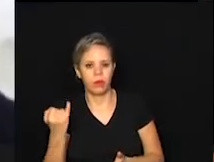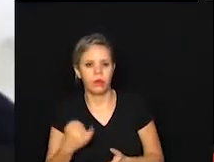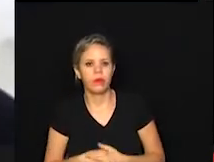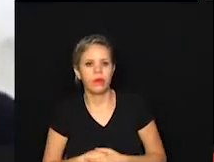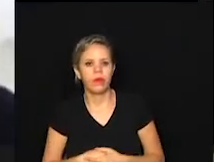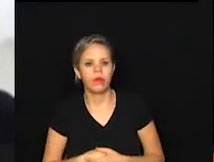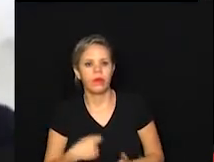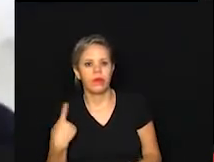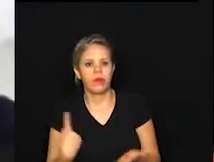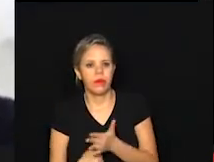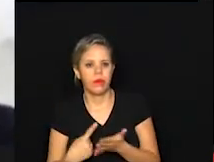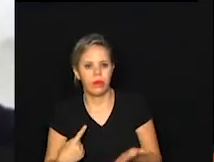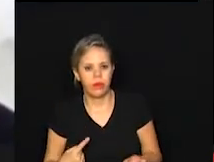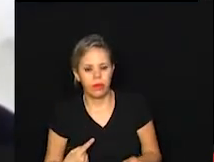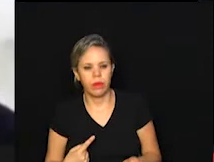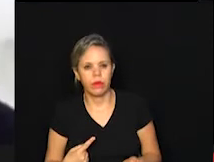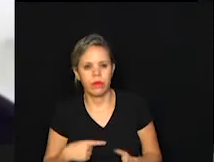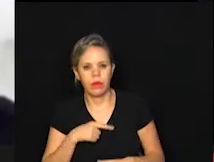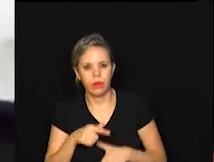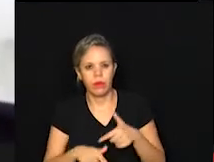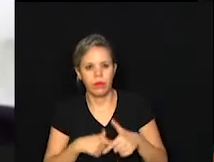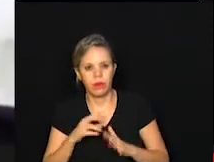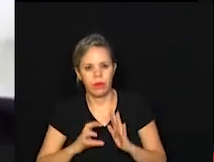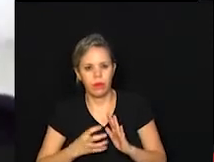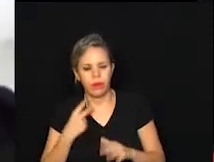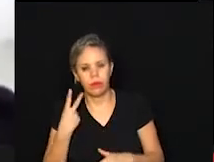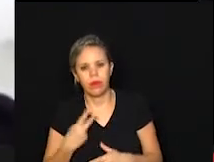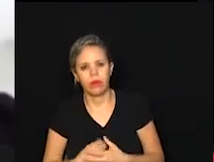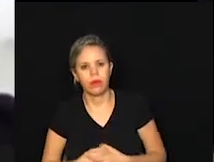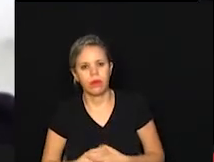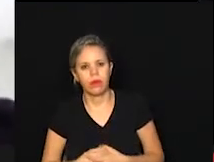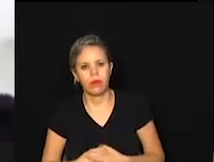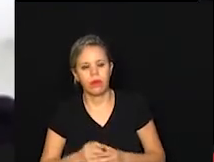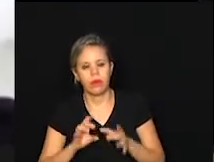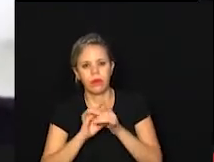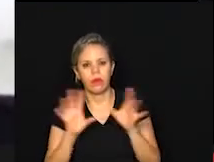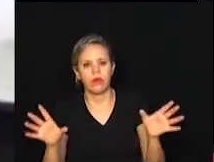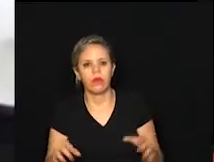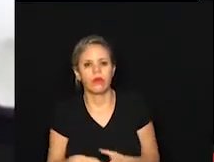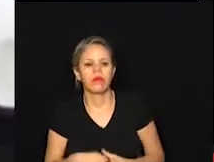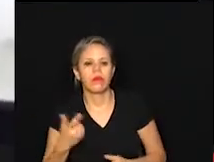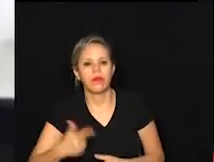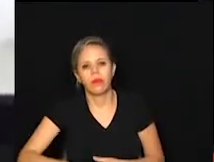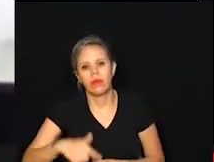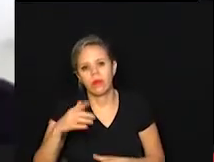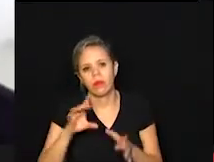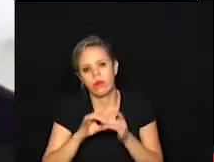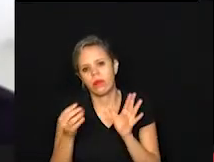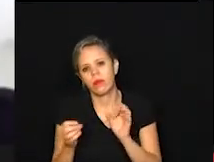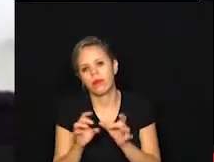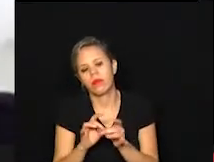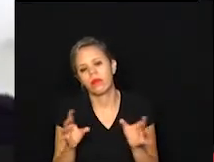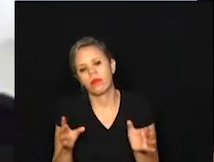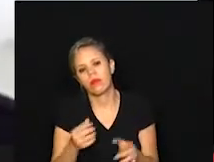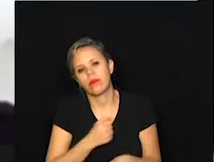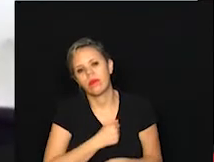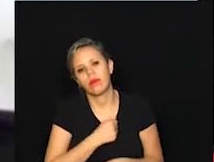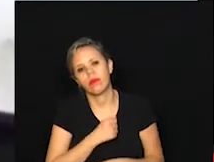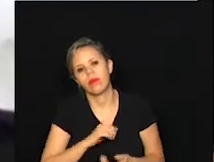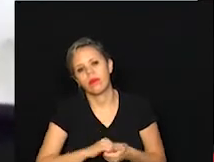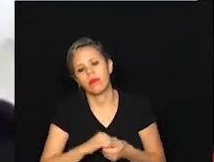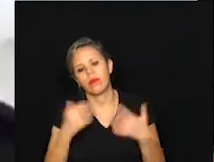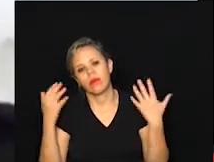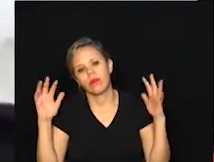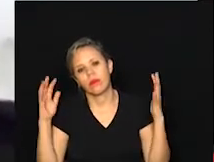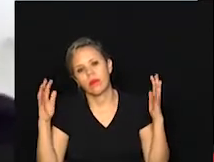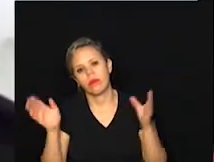Então conte conosco, conte com a nossa bancada e, enfim, estou à disposição. E mais uma vez eu deixo aqui a minha saudação, parabéns